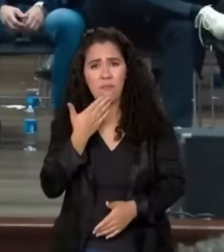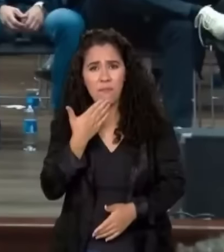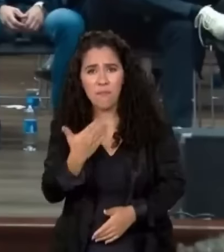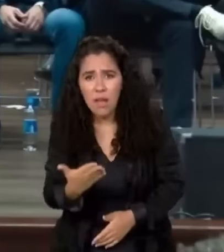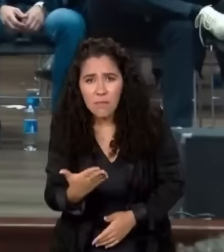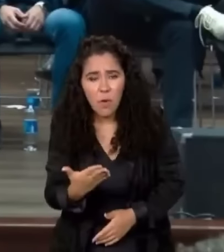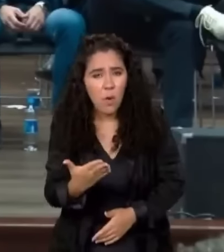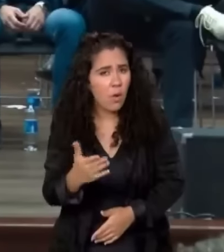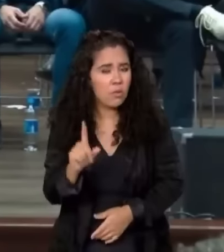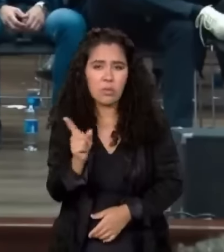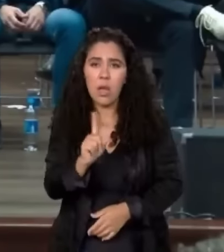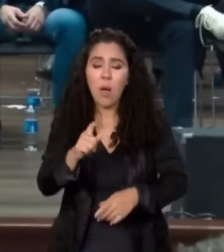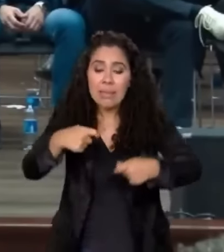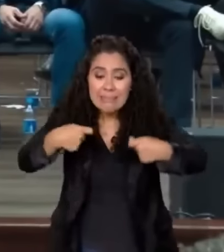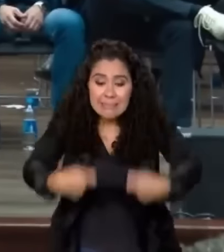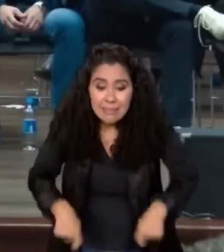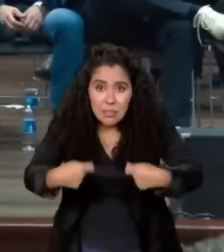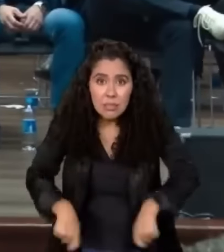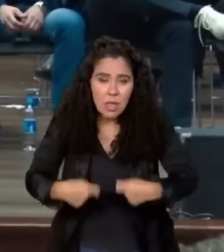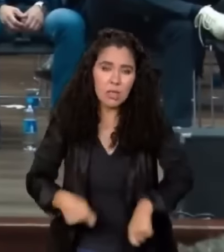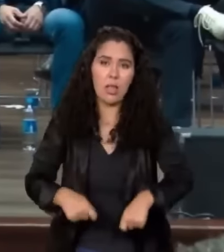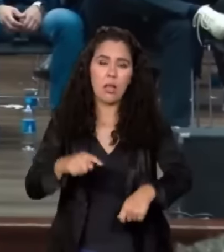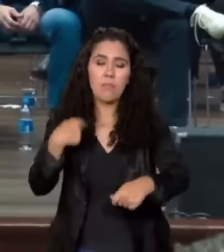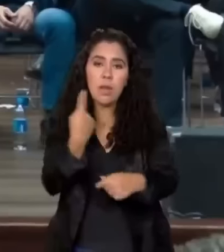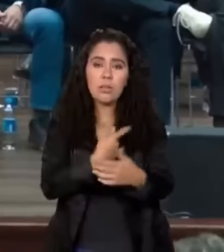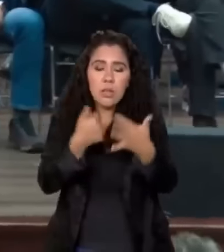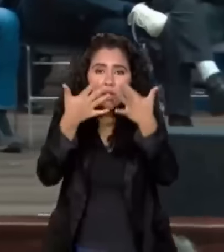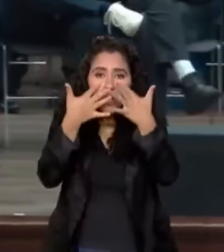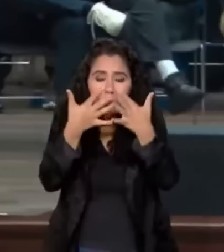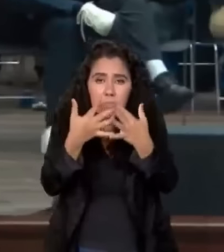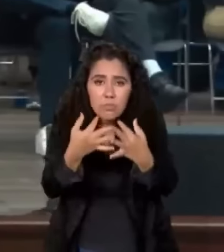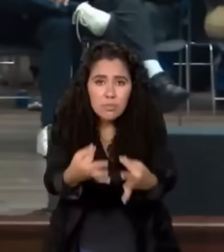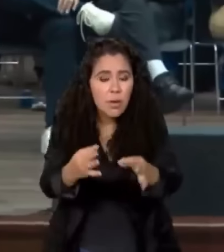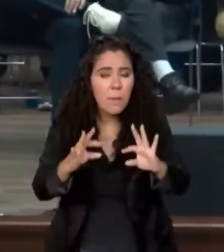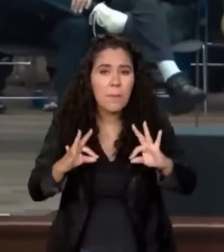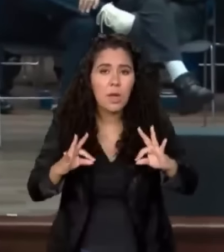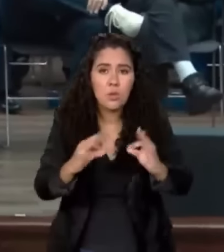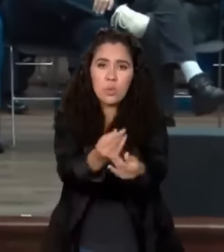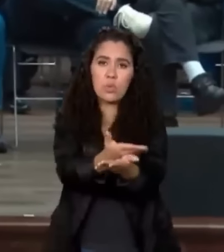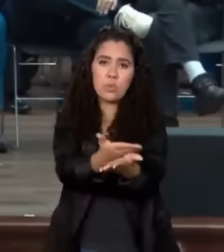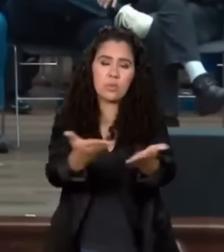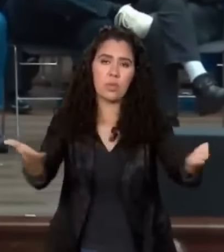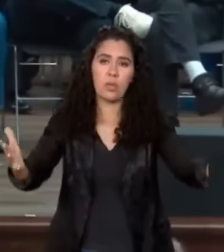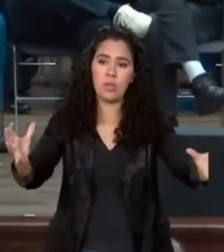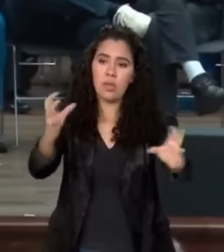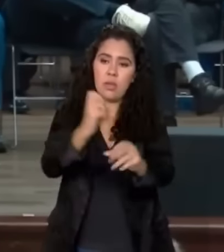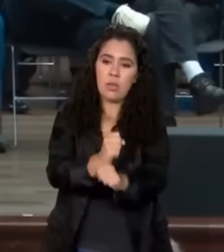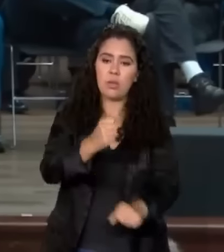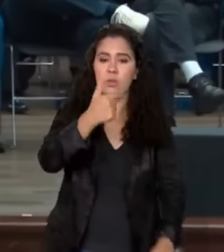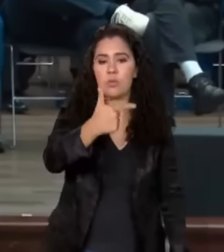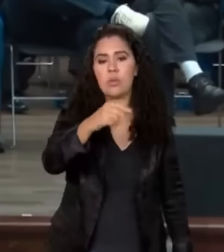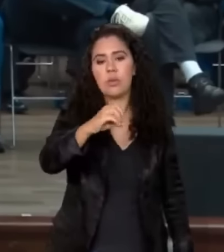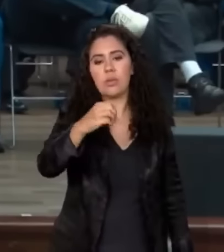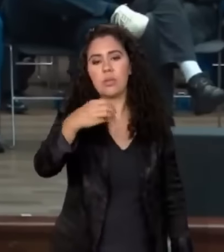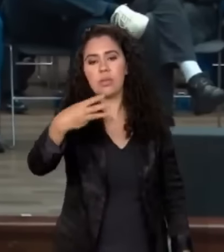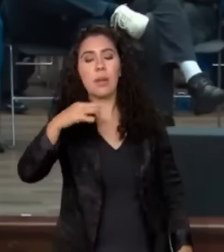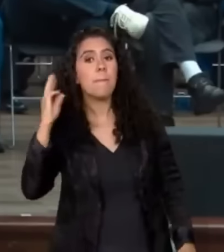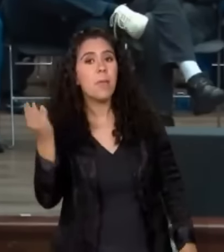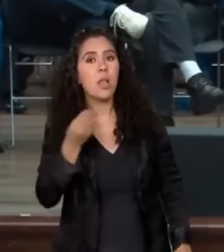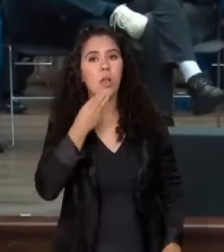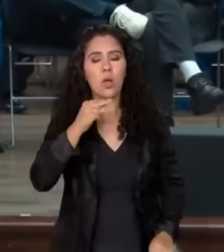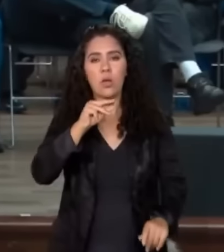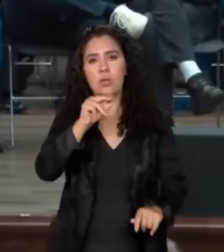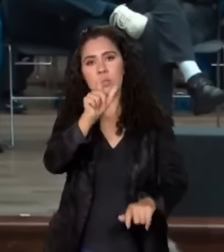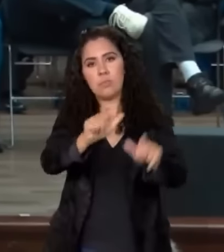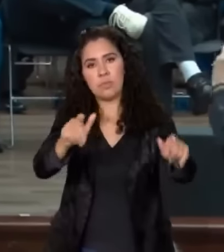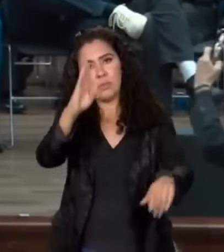uma necessidade da gente olhar todos, todos, os 203 milhões de brasileiros como